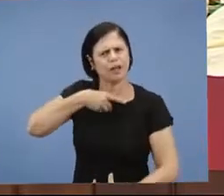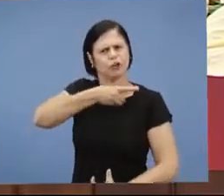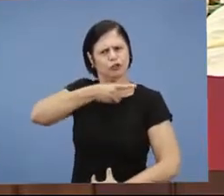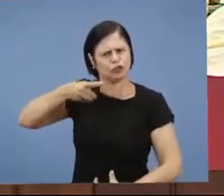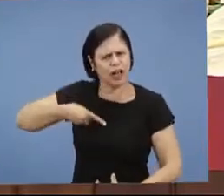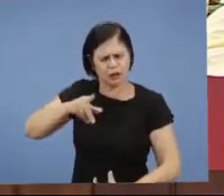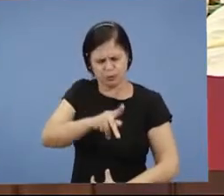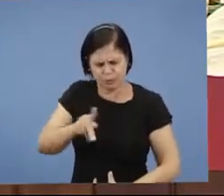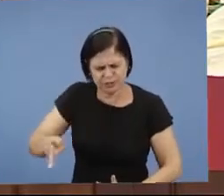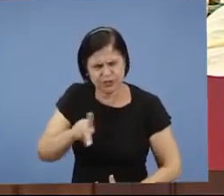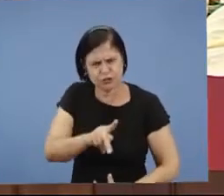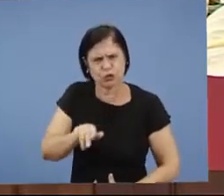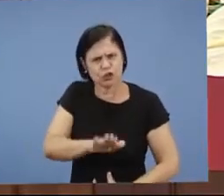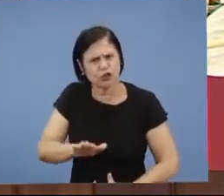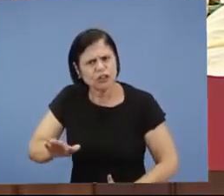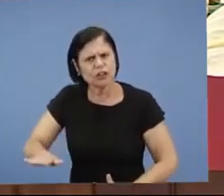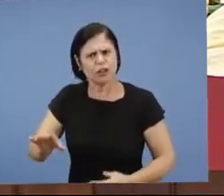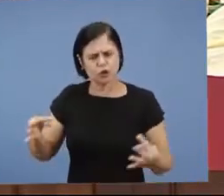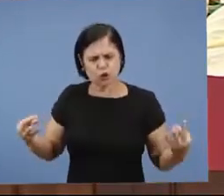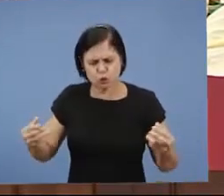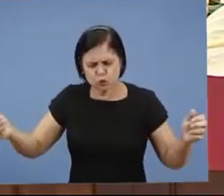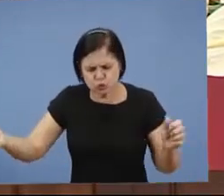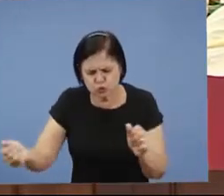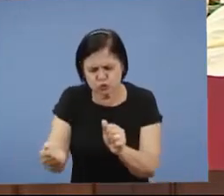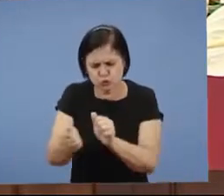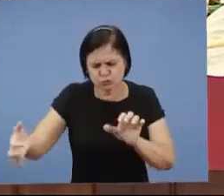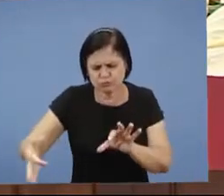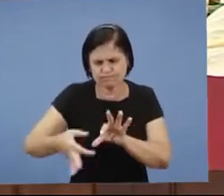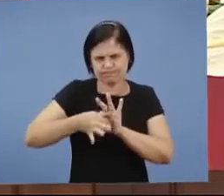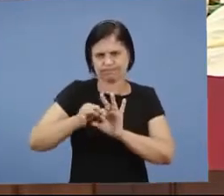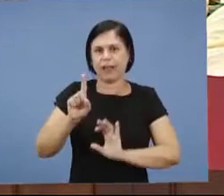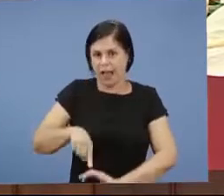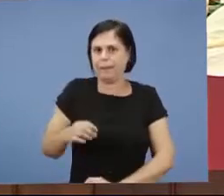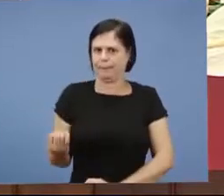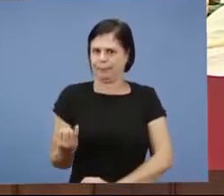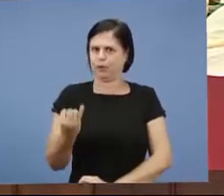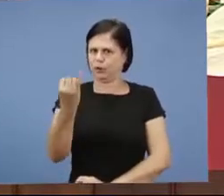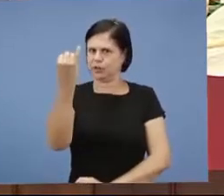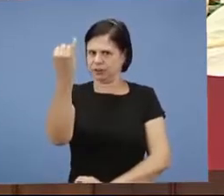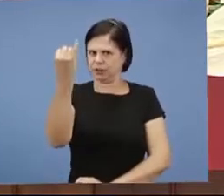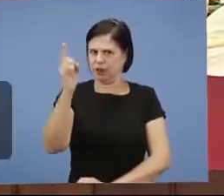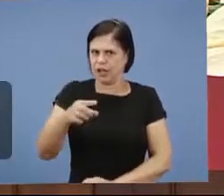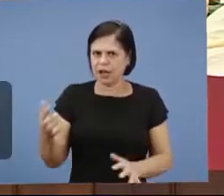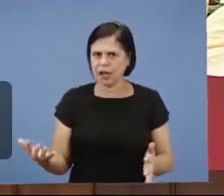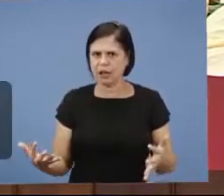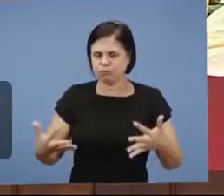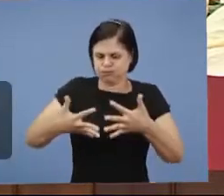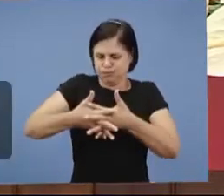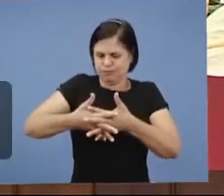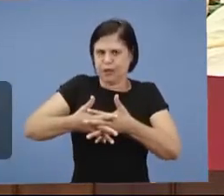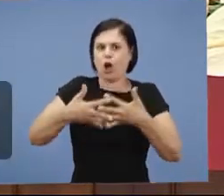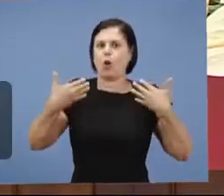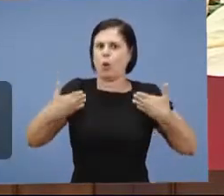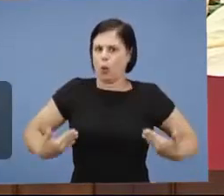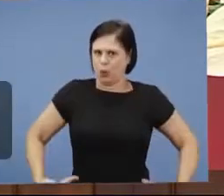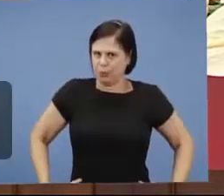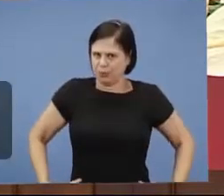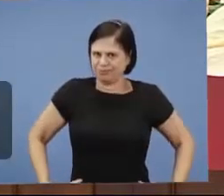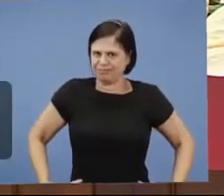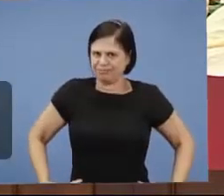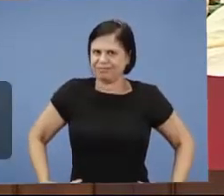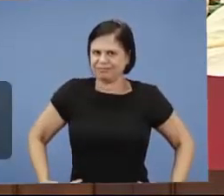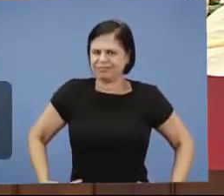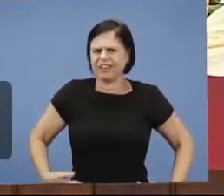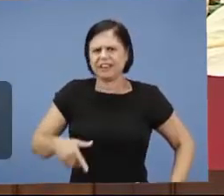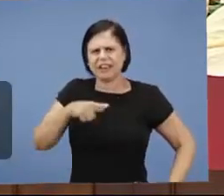obreiros, professores de escola dominical. Isso é muito importante, isso é uma integração de corpo. Existe